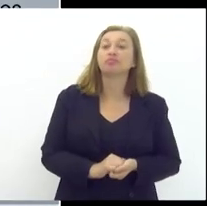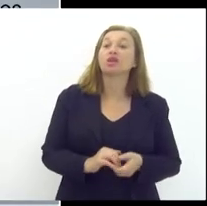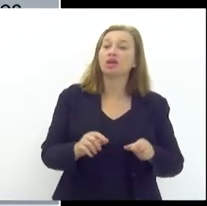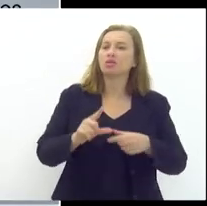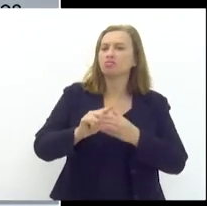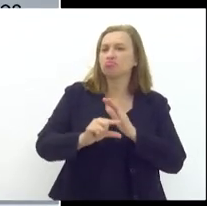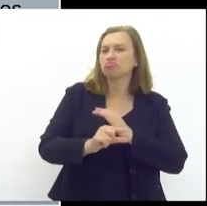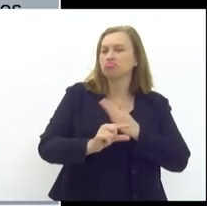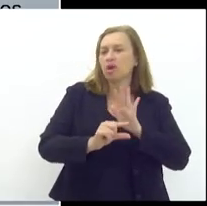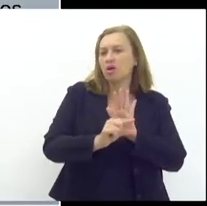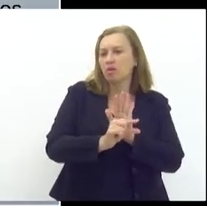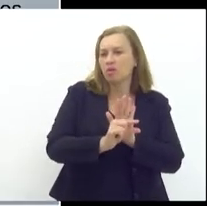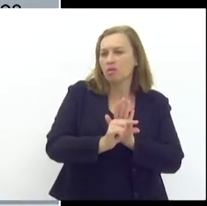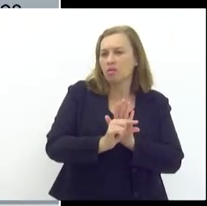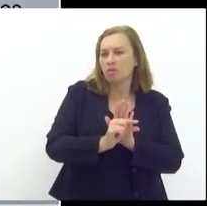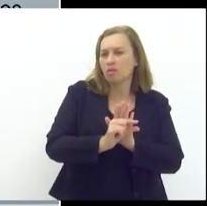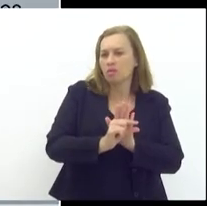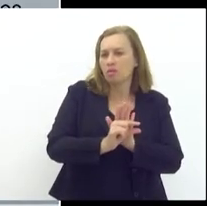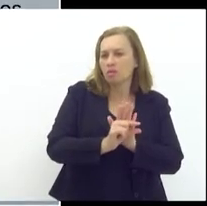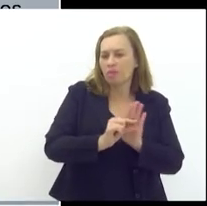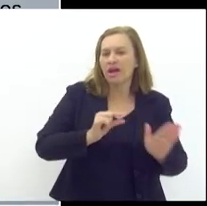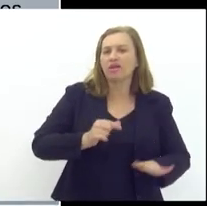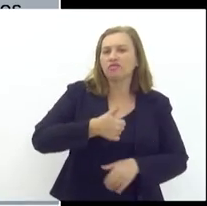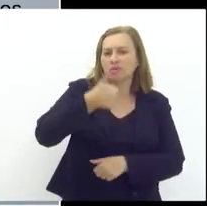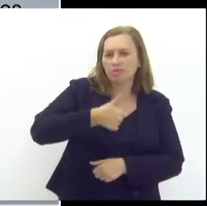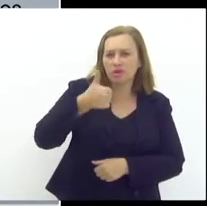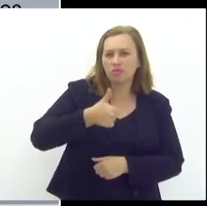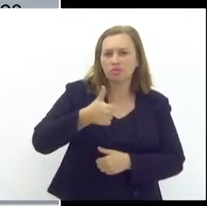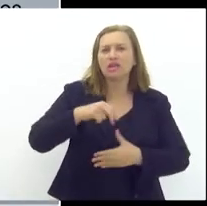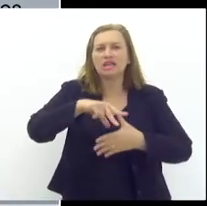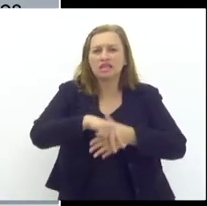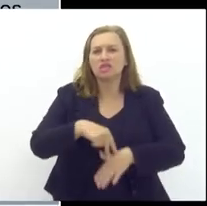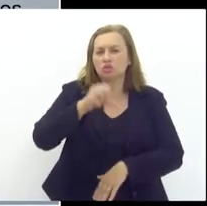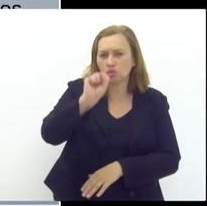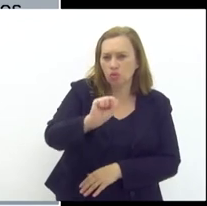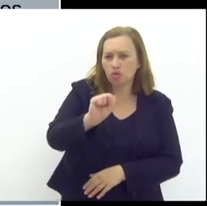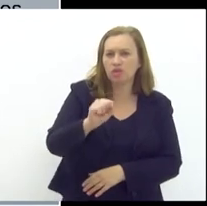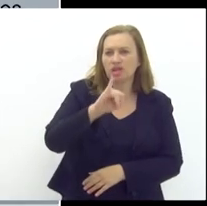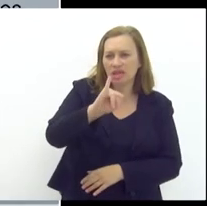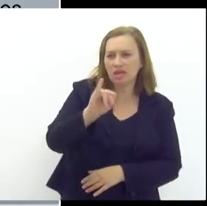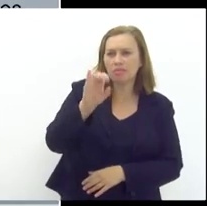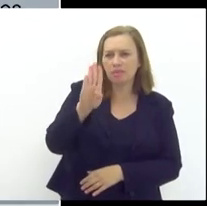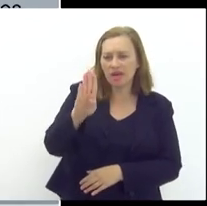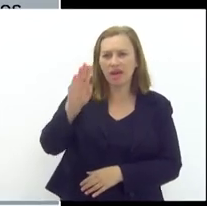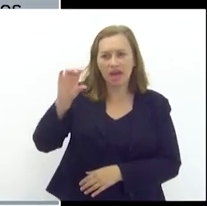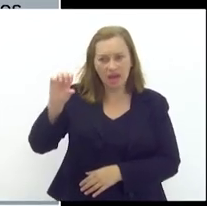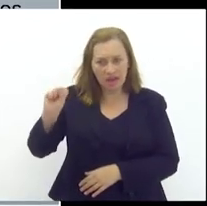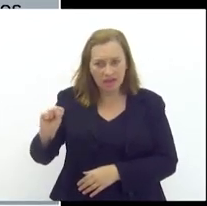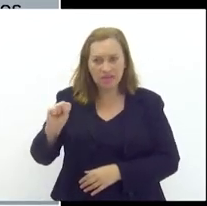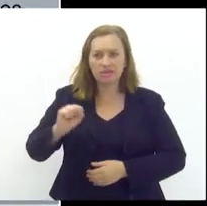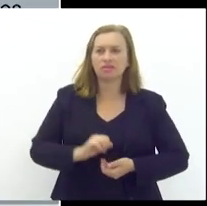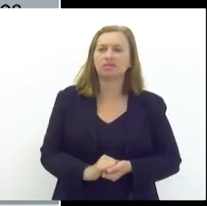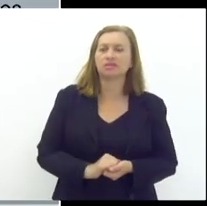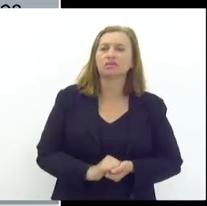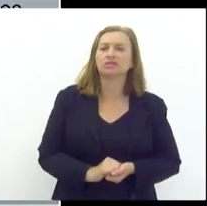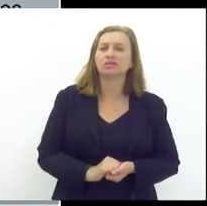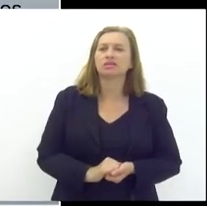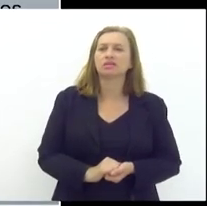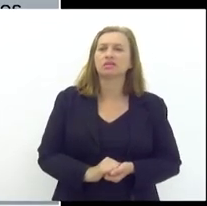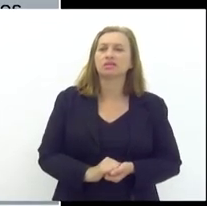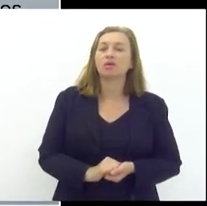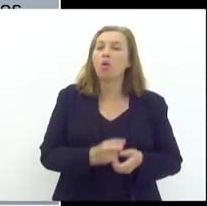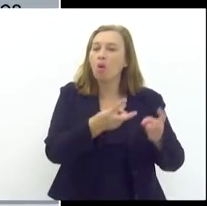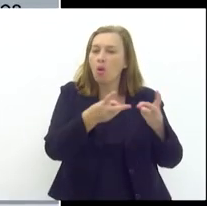parágrafo primeiro inciso 8 diz que o ibs deverá